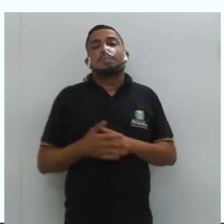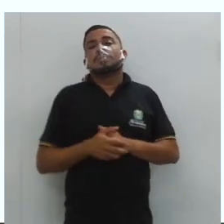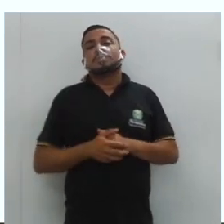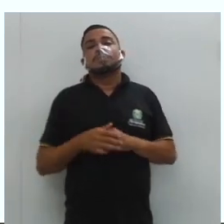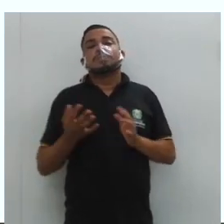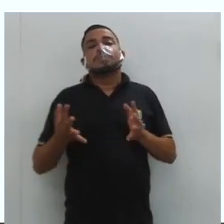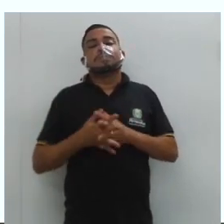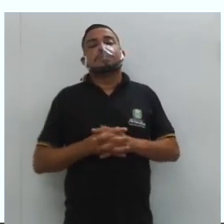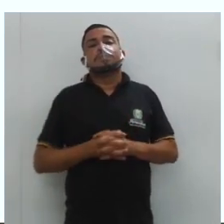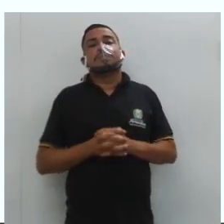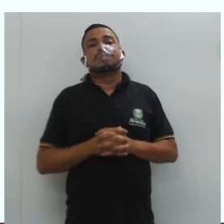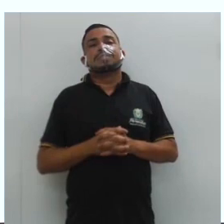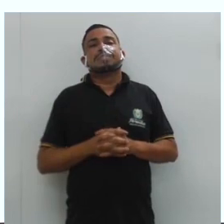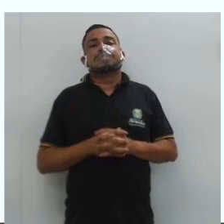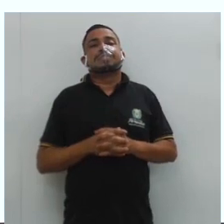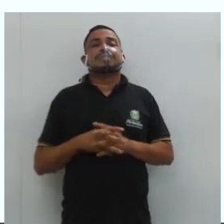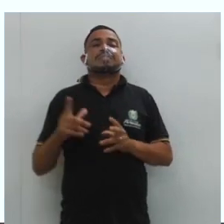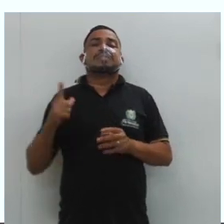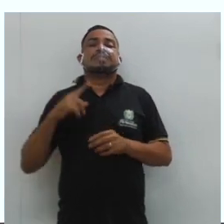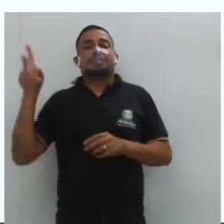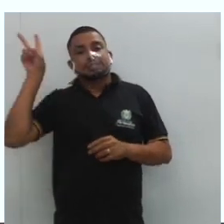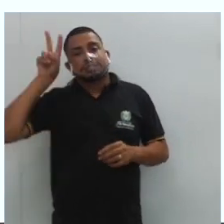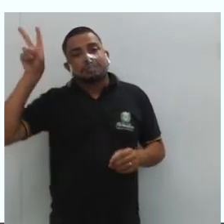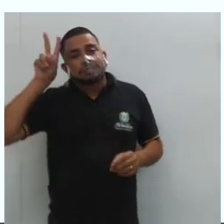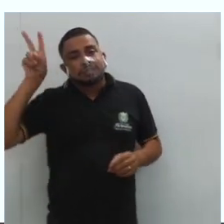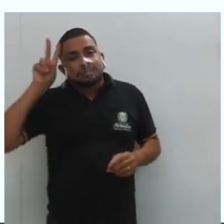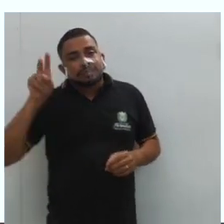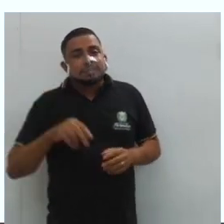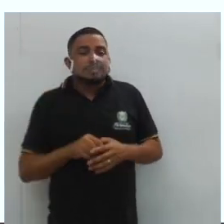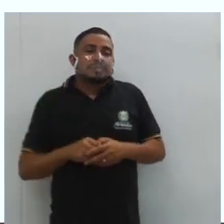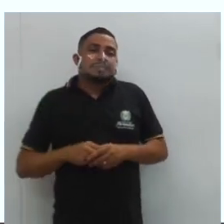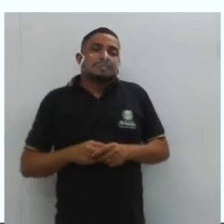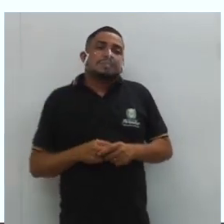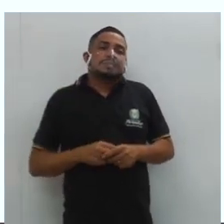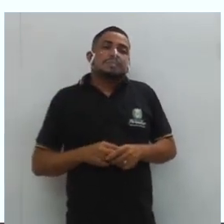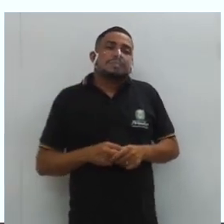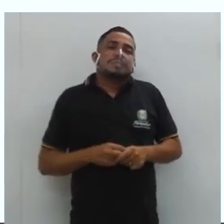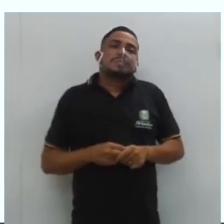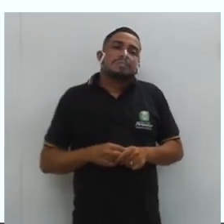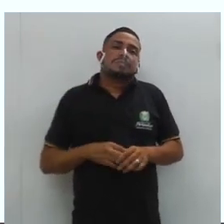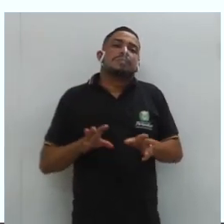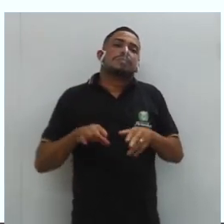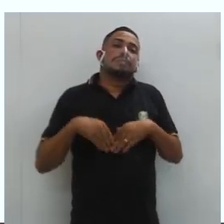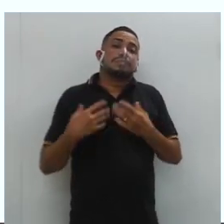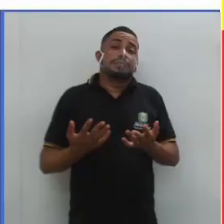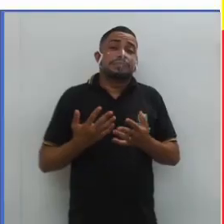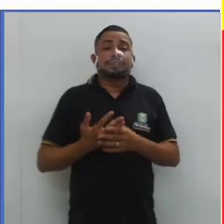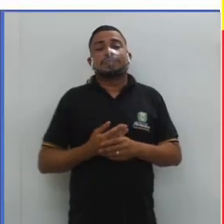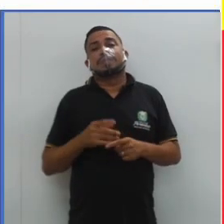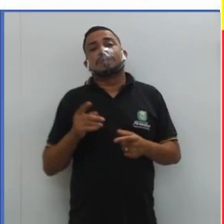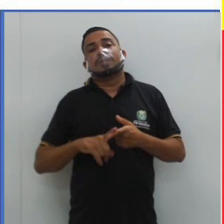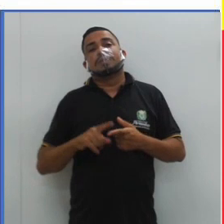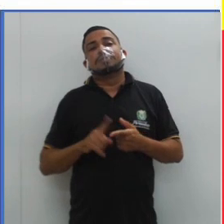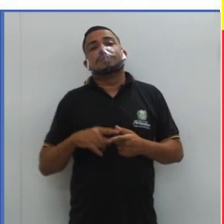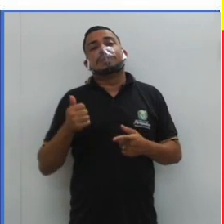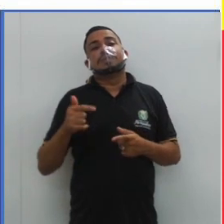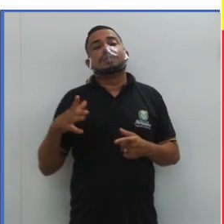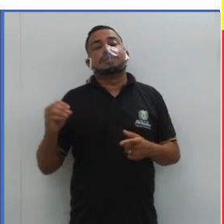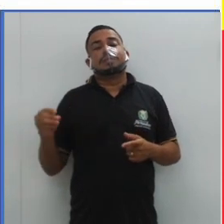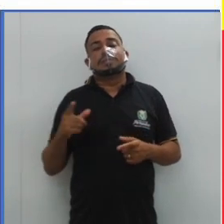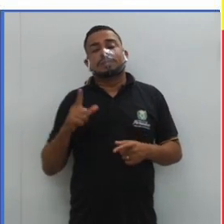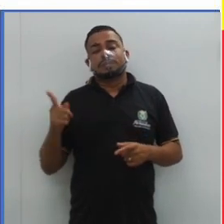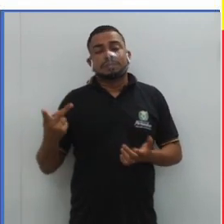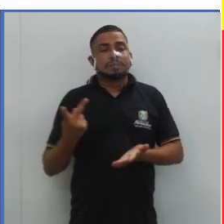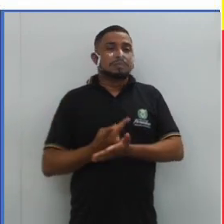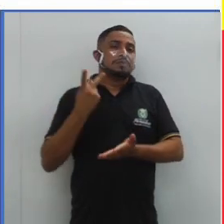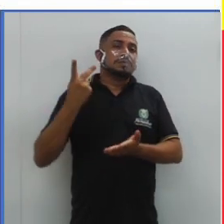tudo. O tempo de duração, o tempo da história, enfim, o cabeçalho ele vai ser responsável por isso. E temos também a